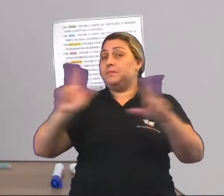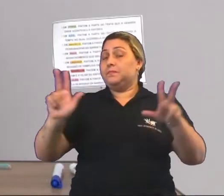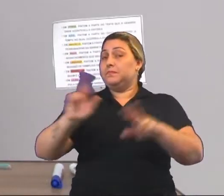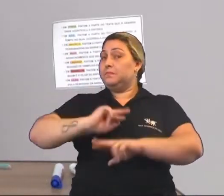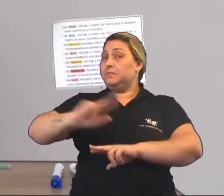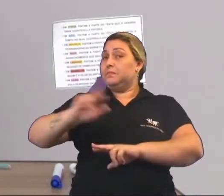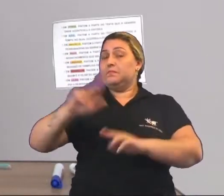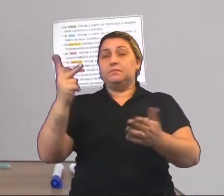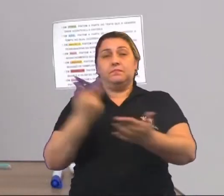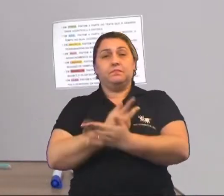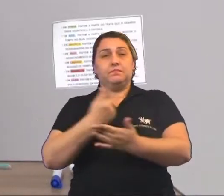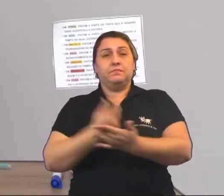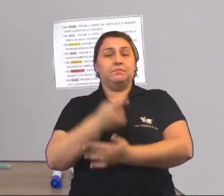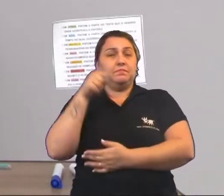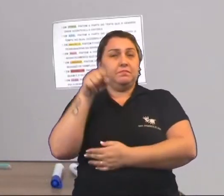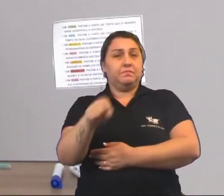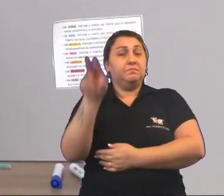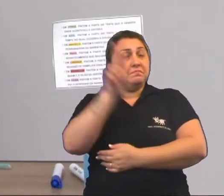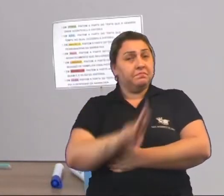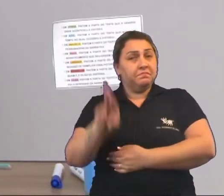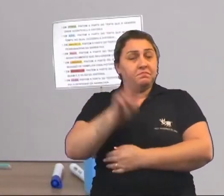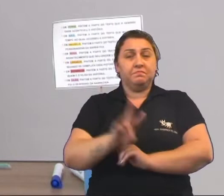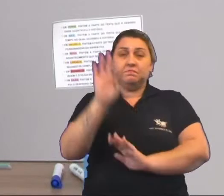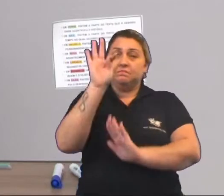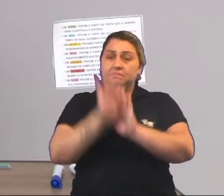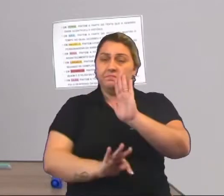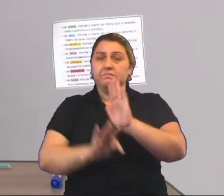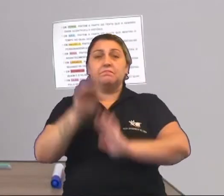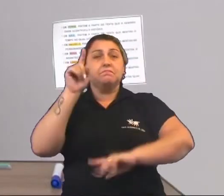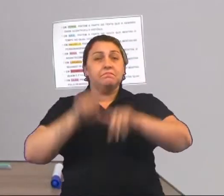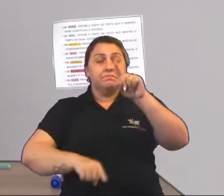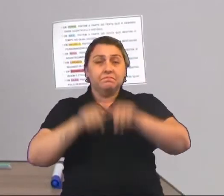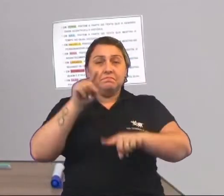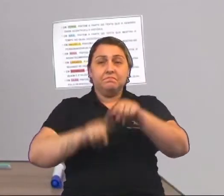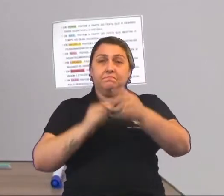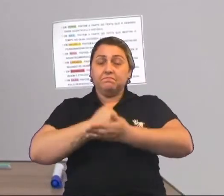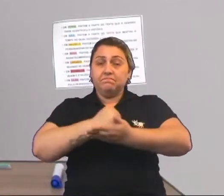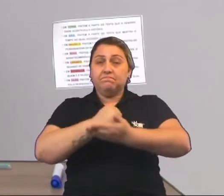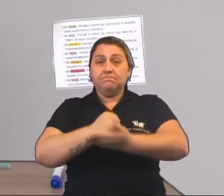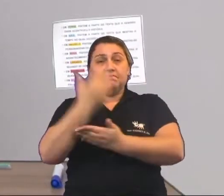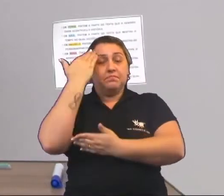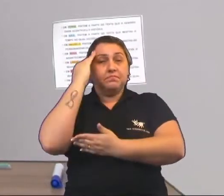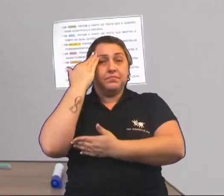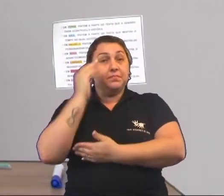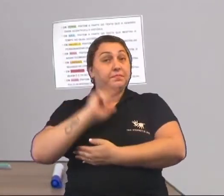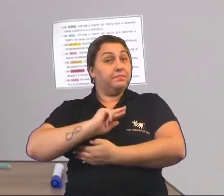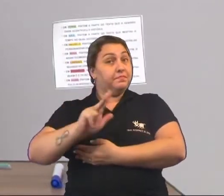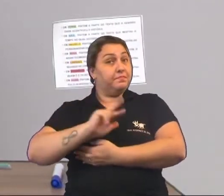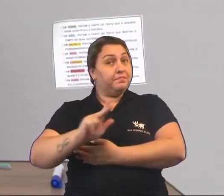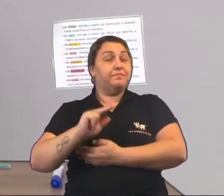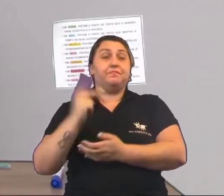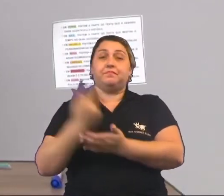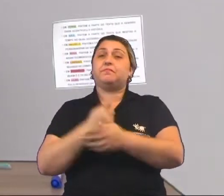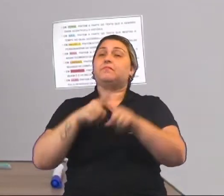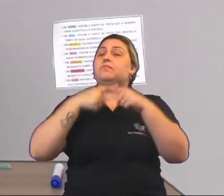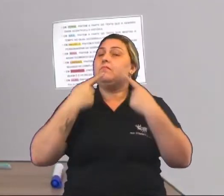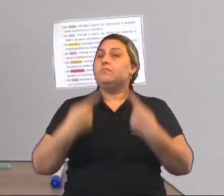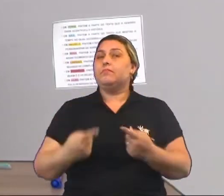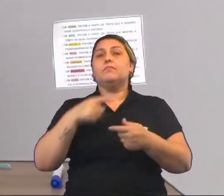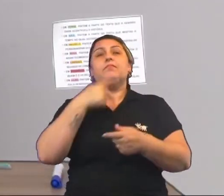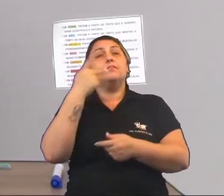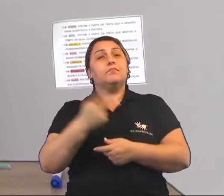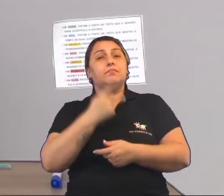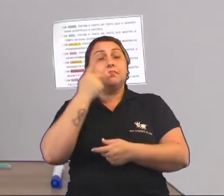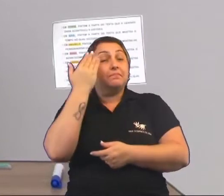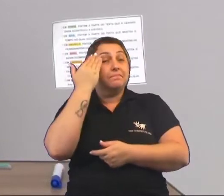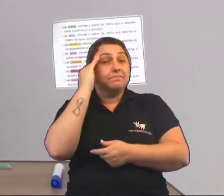que seja errado você usar o texto como ferramenta de auxílio para a interpretação, não é errado. Mas quando se trata